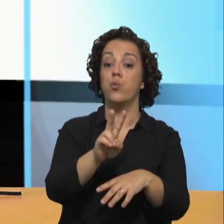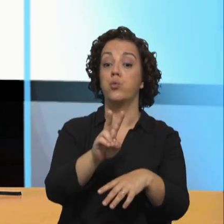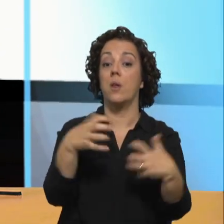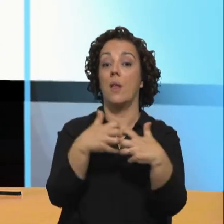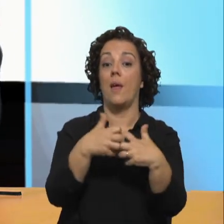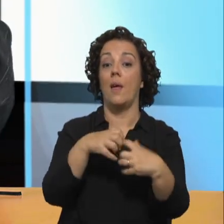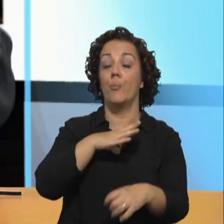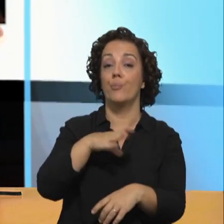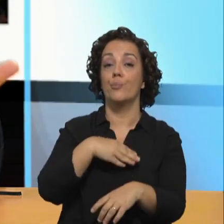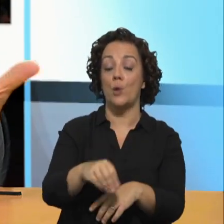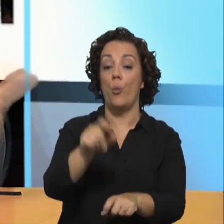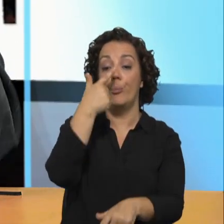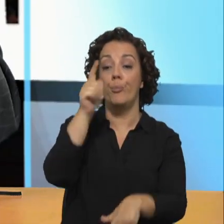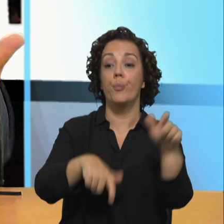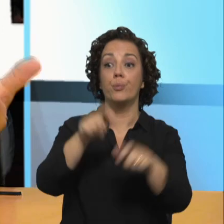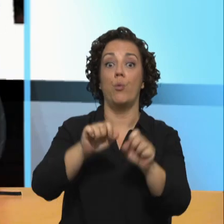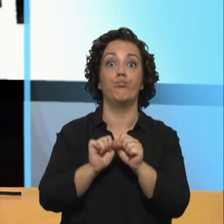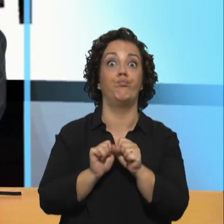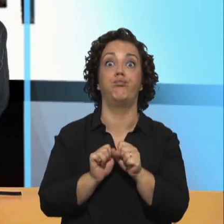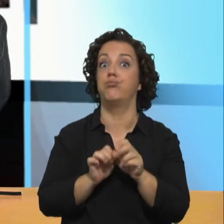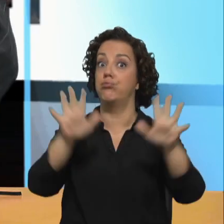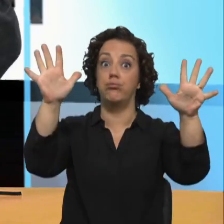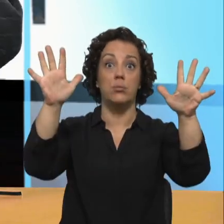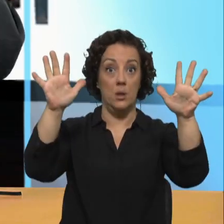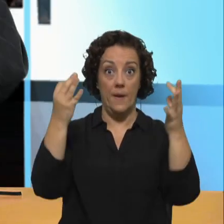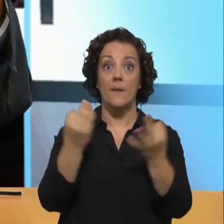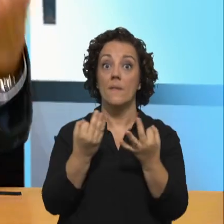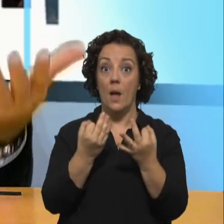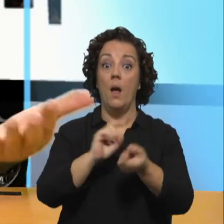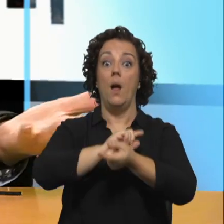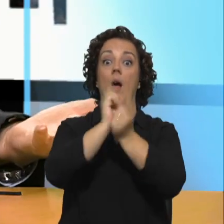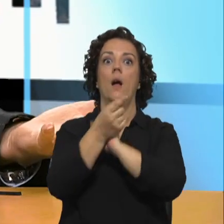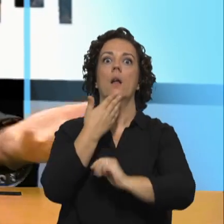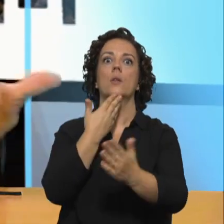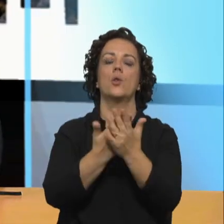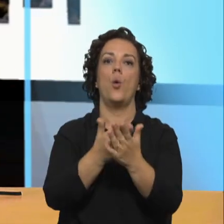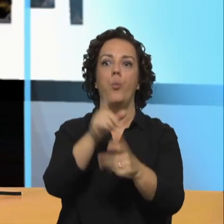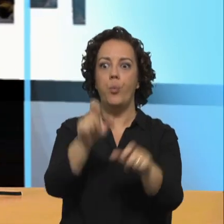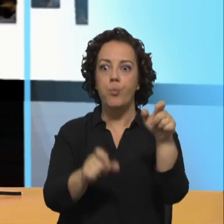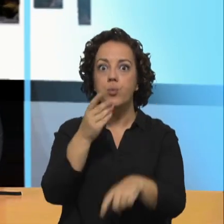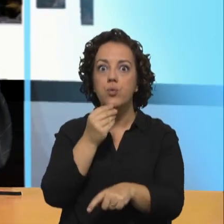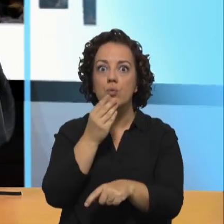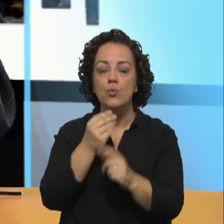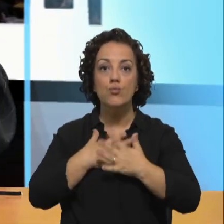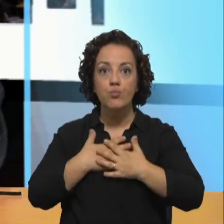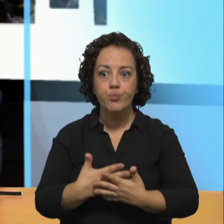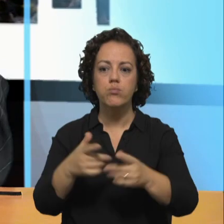Mundial, a população judaica aumentou enormemente e conseguiu, apesar de ser